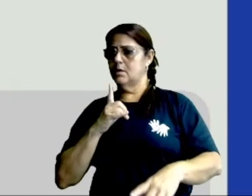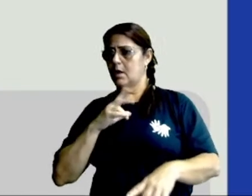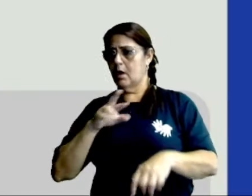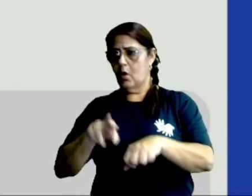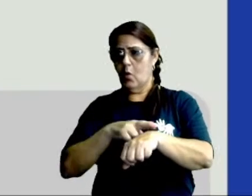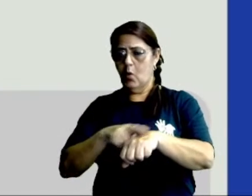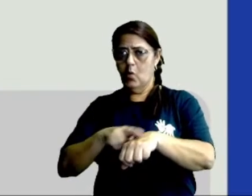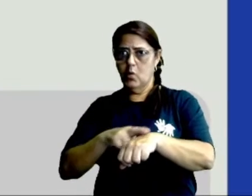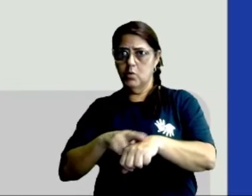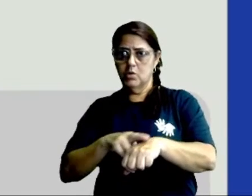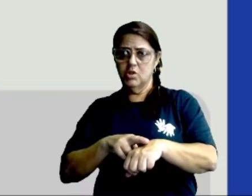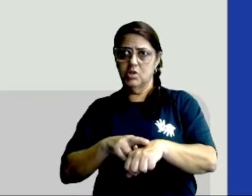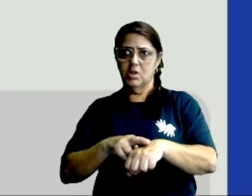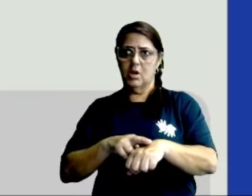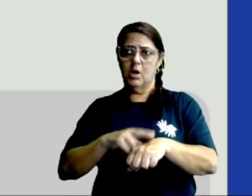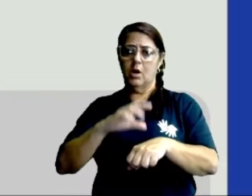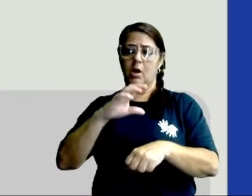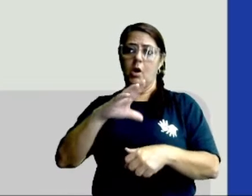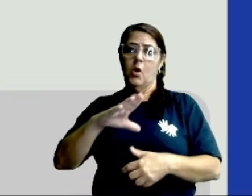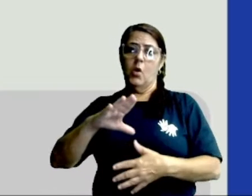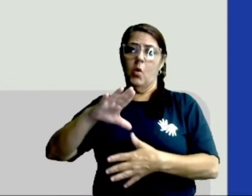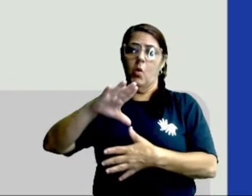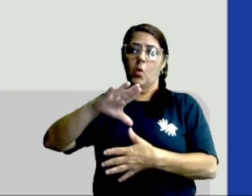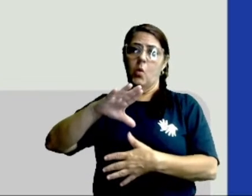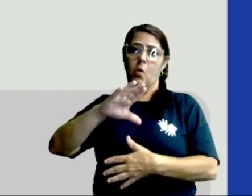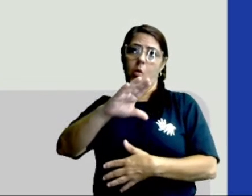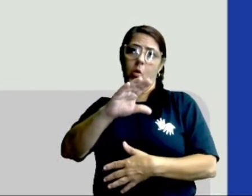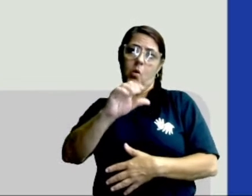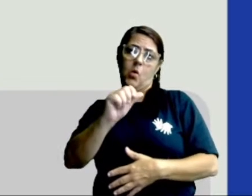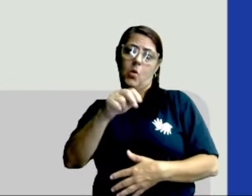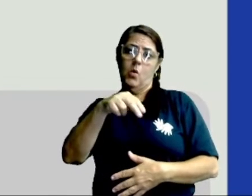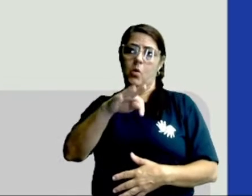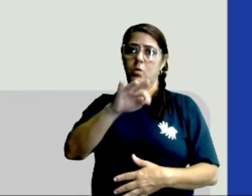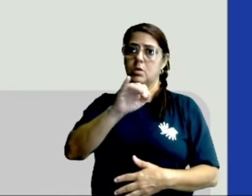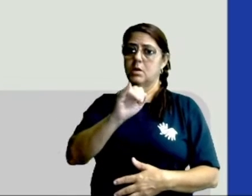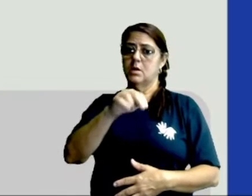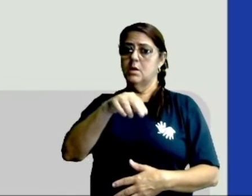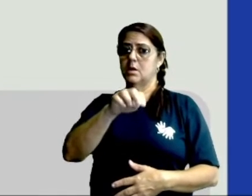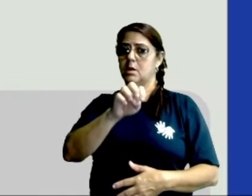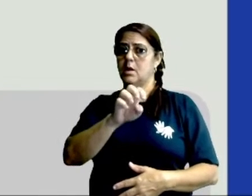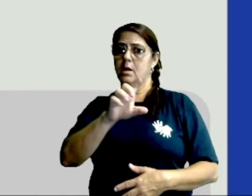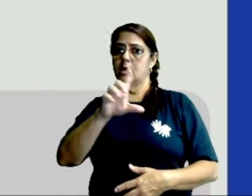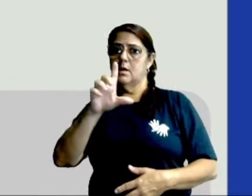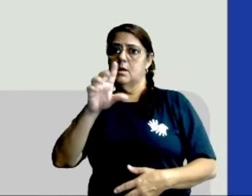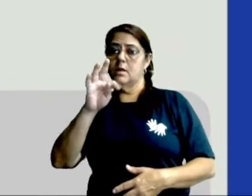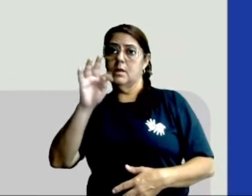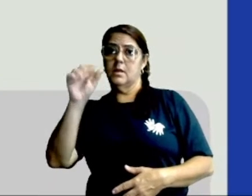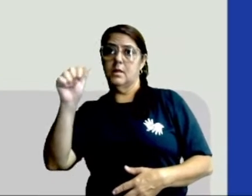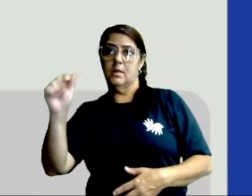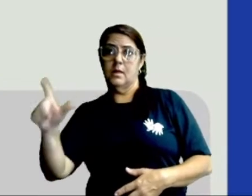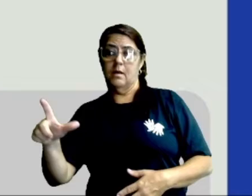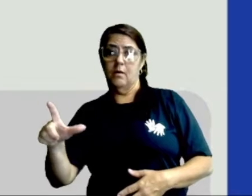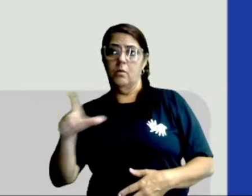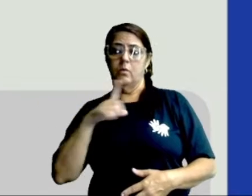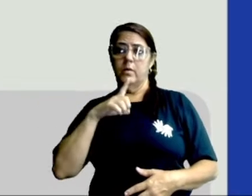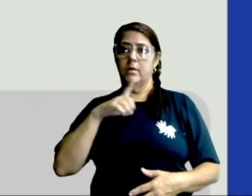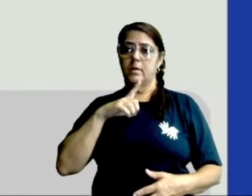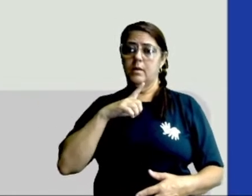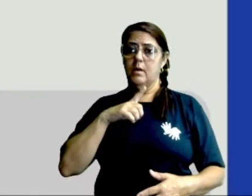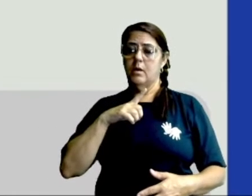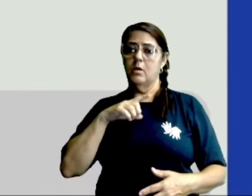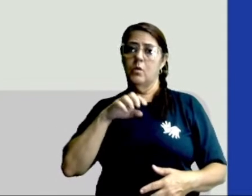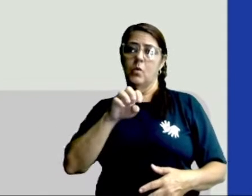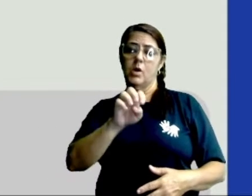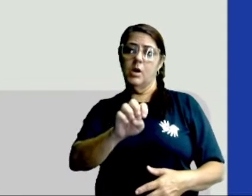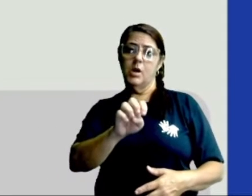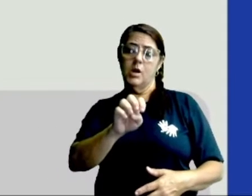parte continental. Essa parte continental que é chamada de América Central Istmica, que é um istmo. Um